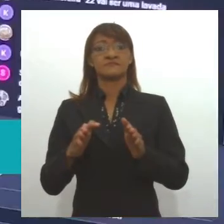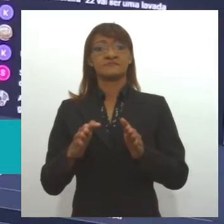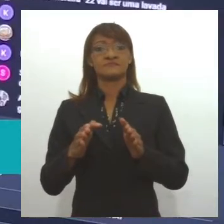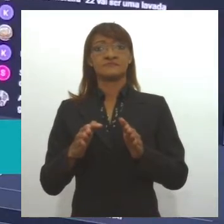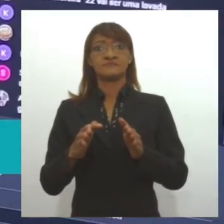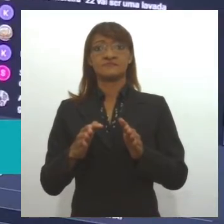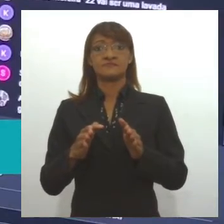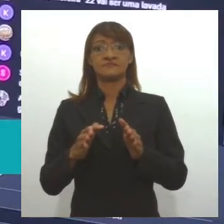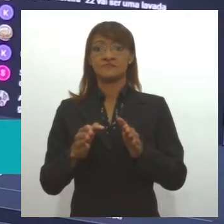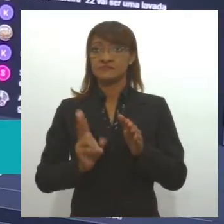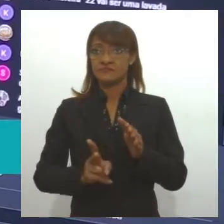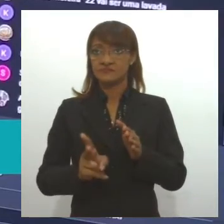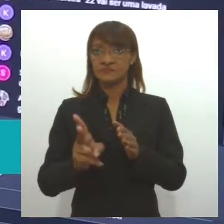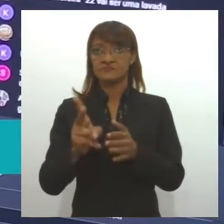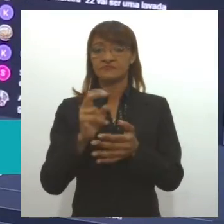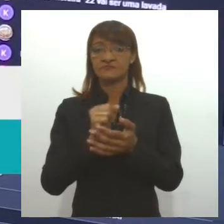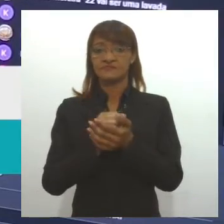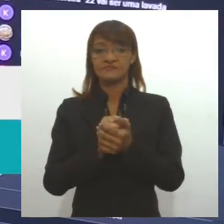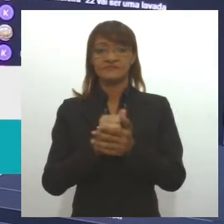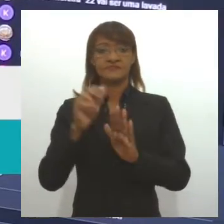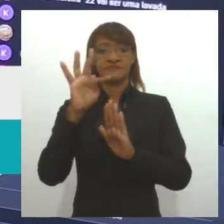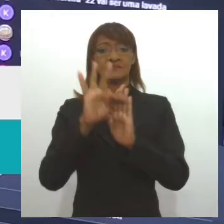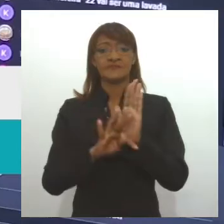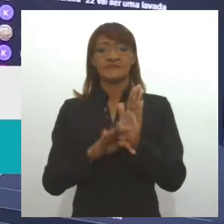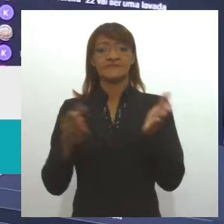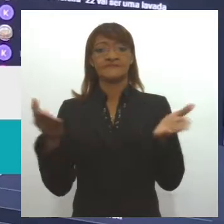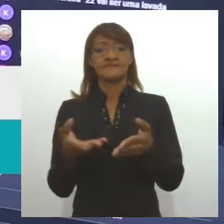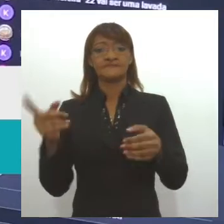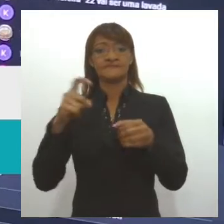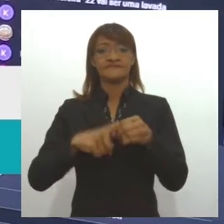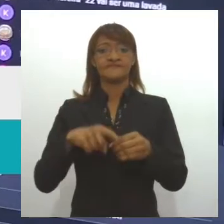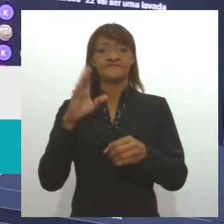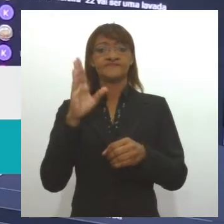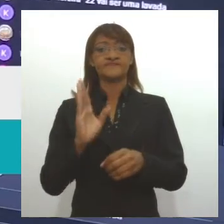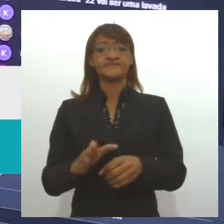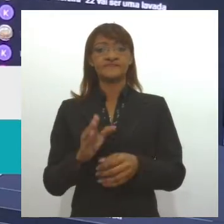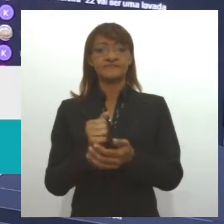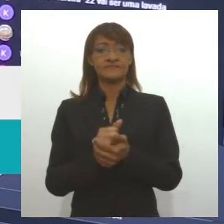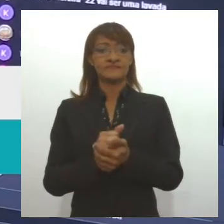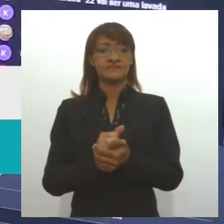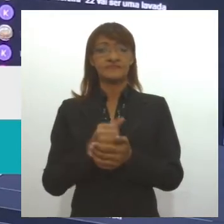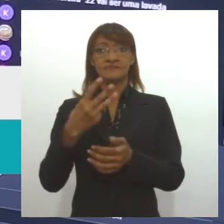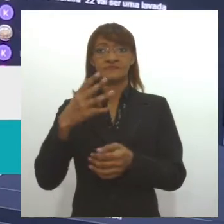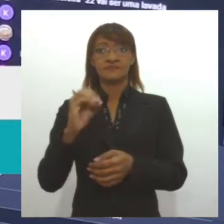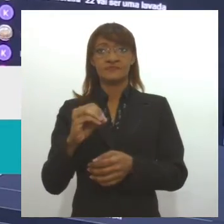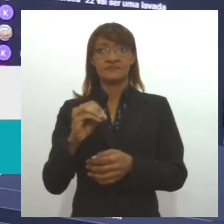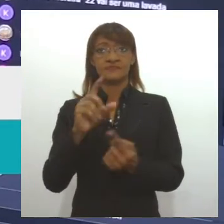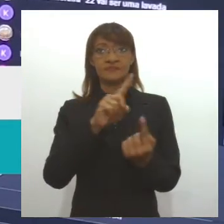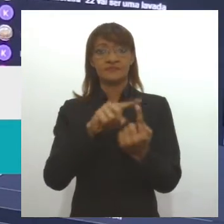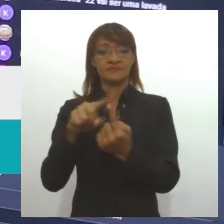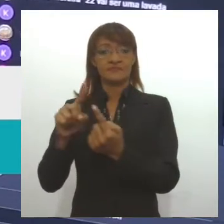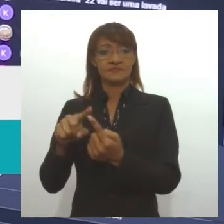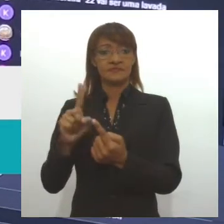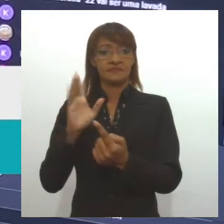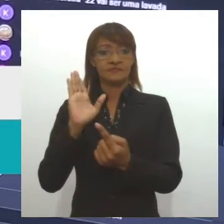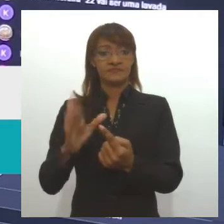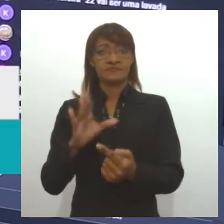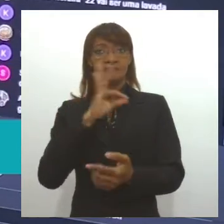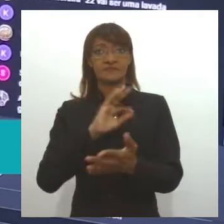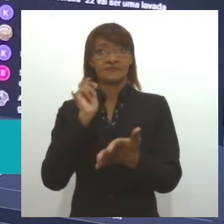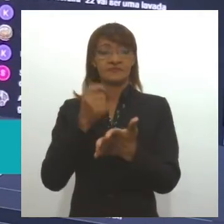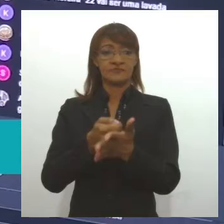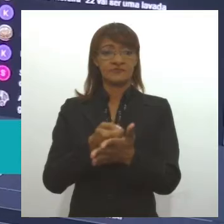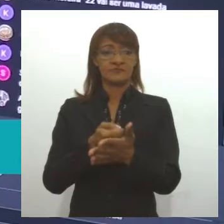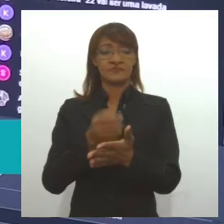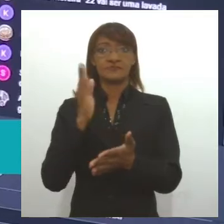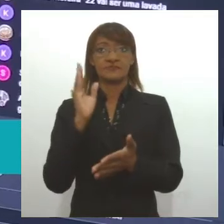penduricalhos. De acordo com o texto, que retorna agora ao Senado, 30 tipos de pagamentos serão considerados